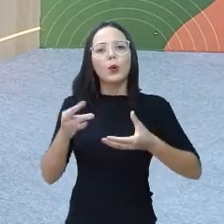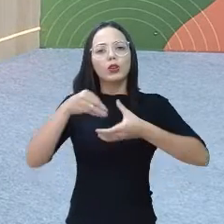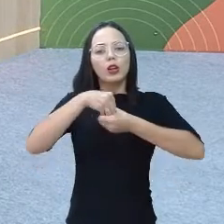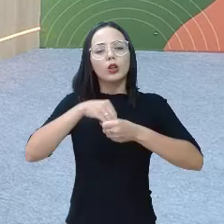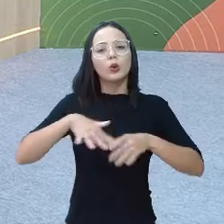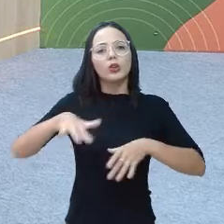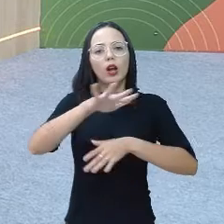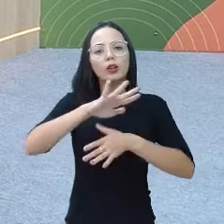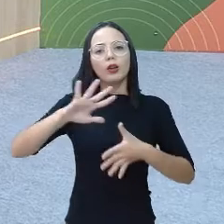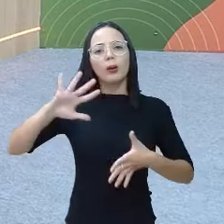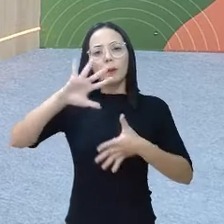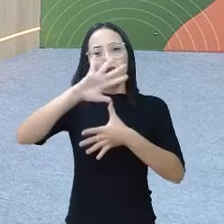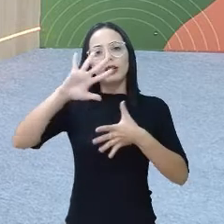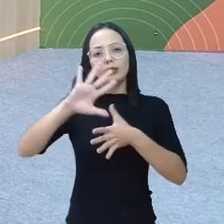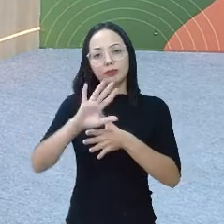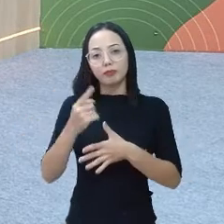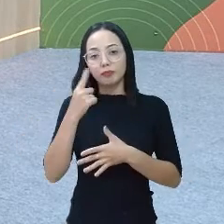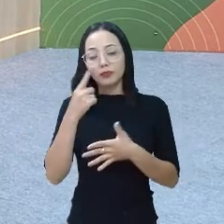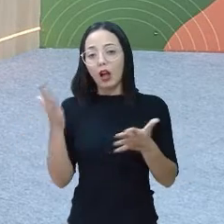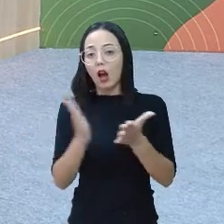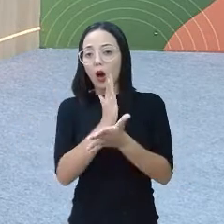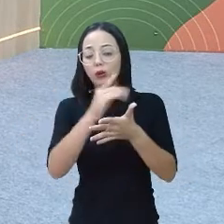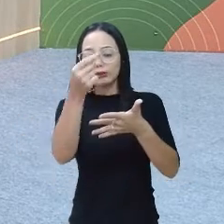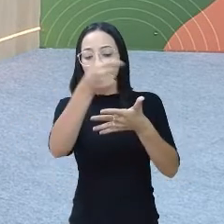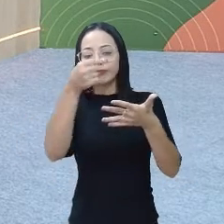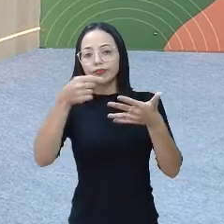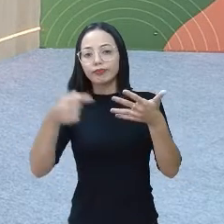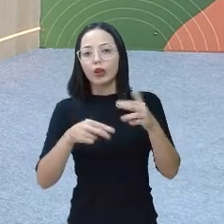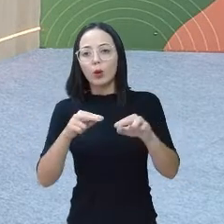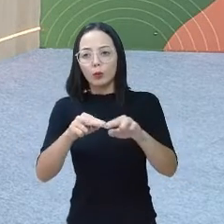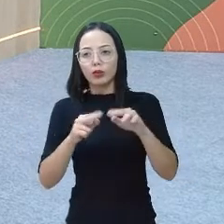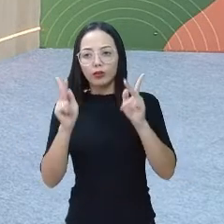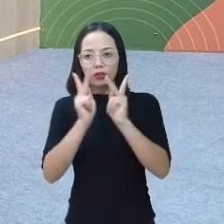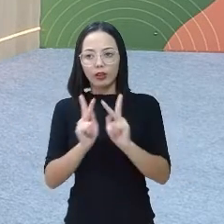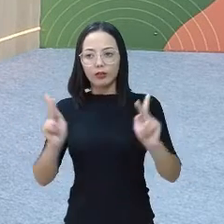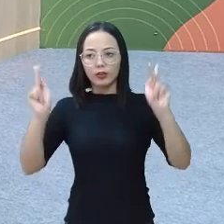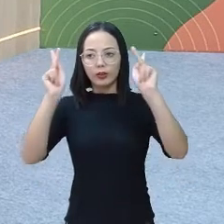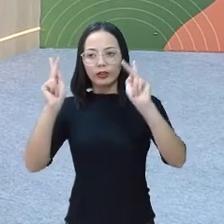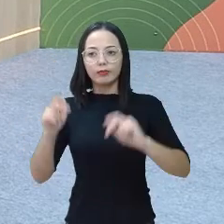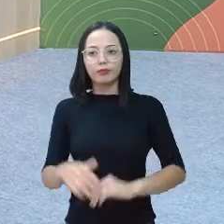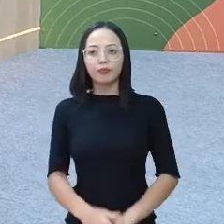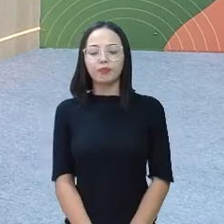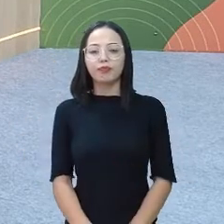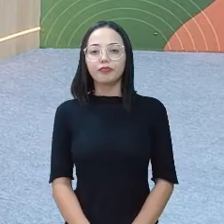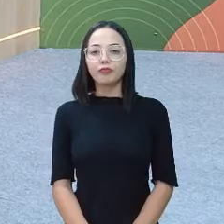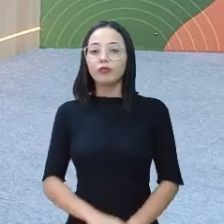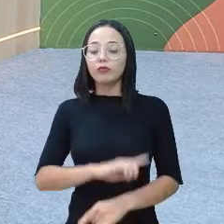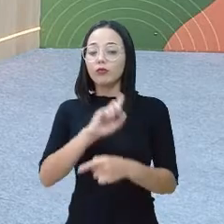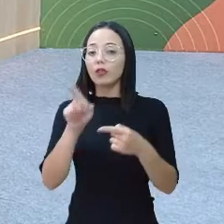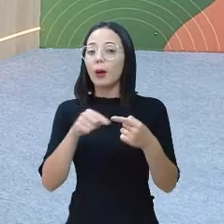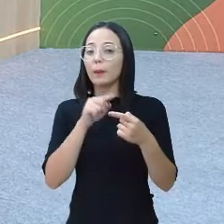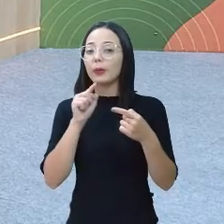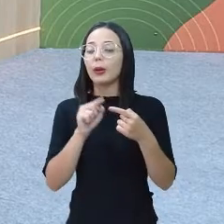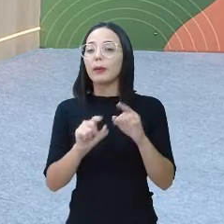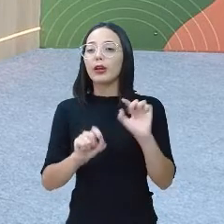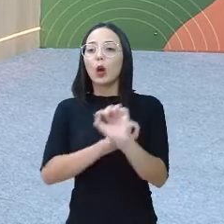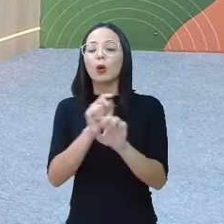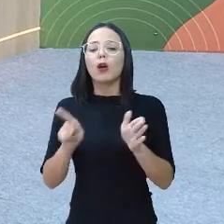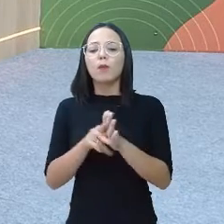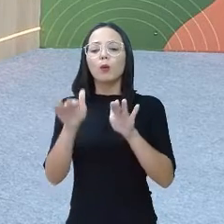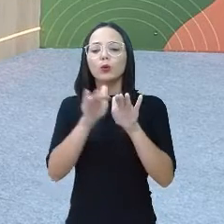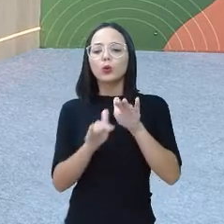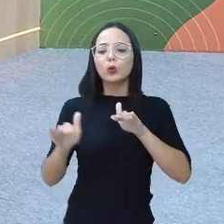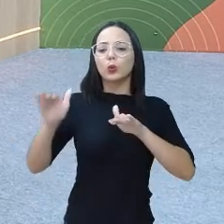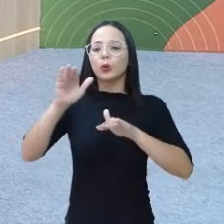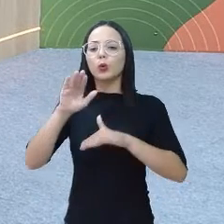americano. Então vamos falar algumas causas, né, da vitória espanhola. A primeira delas, né, a